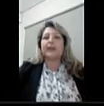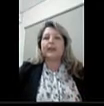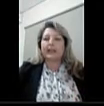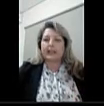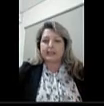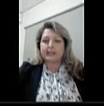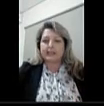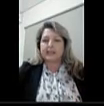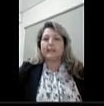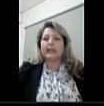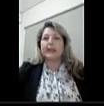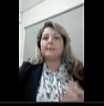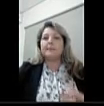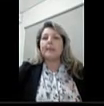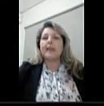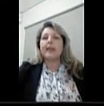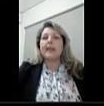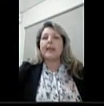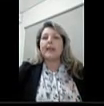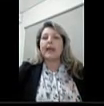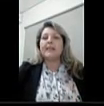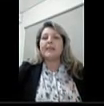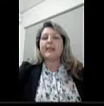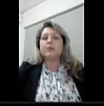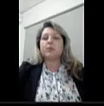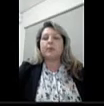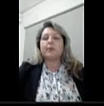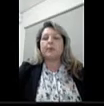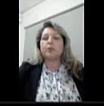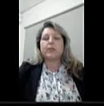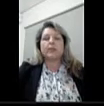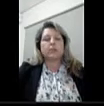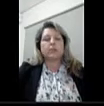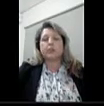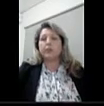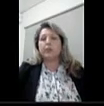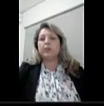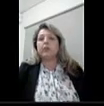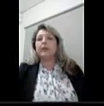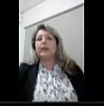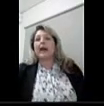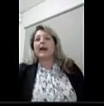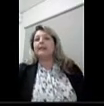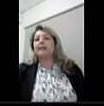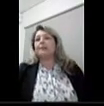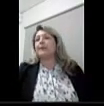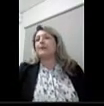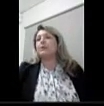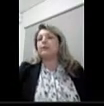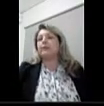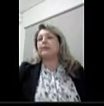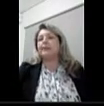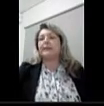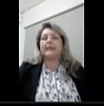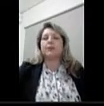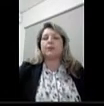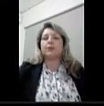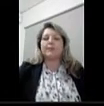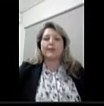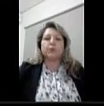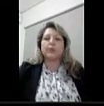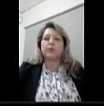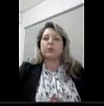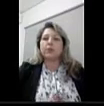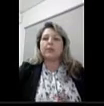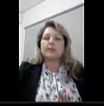preferência, tá? Às vezes, o professor, a gente vê muito, ah, passou da metade do